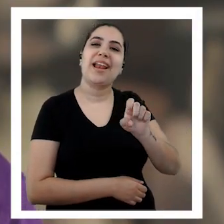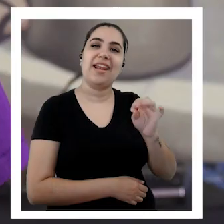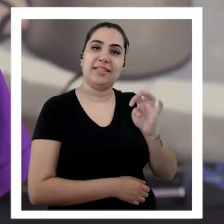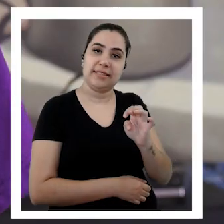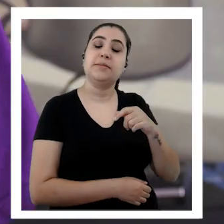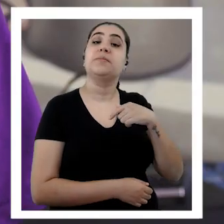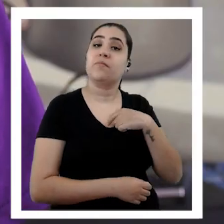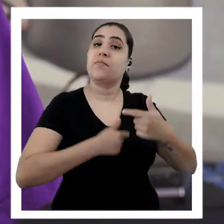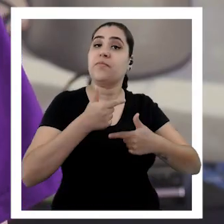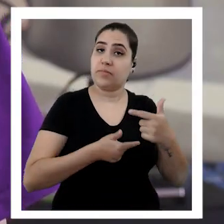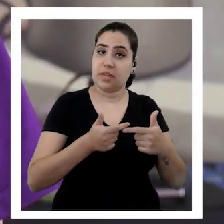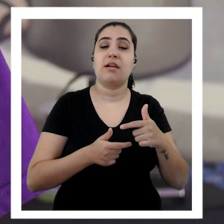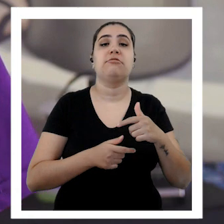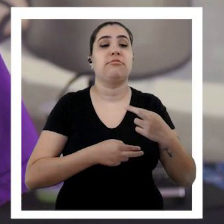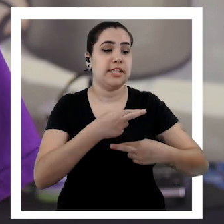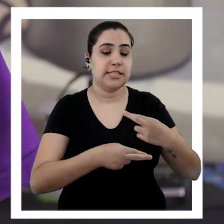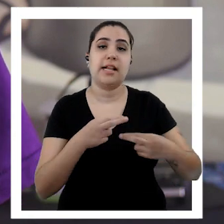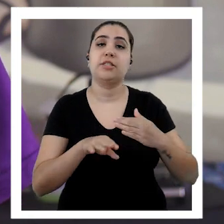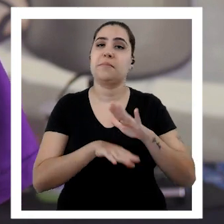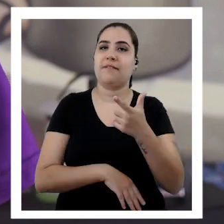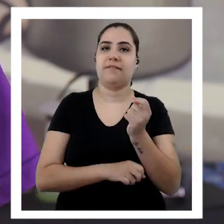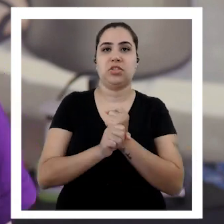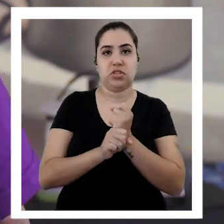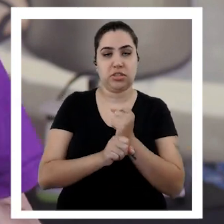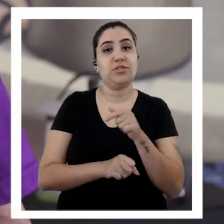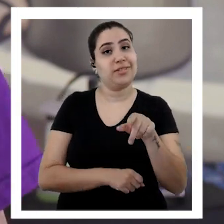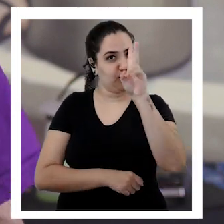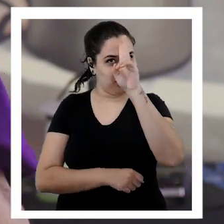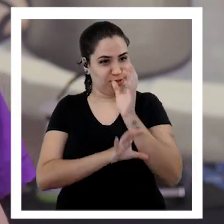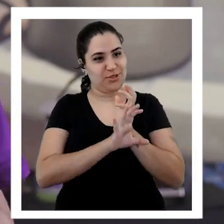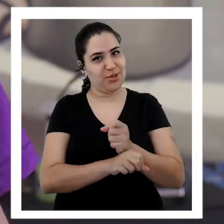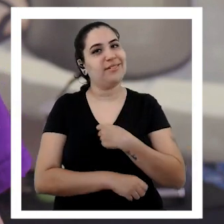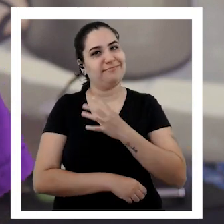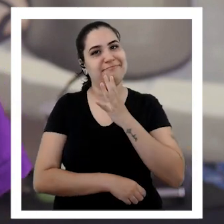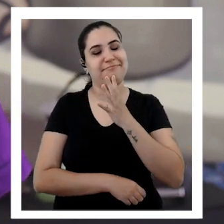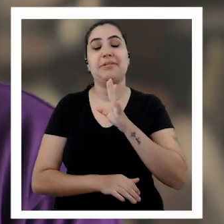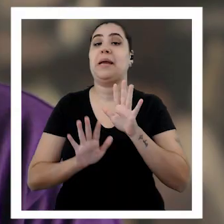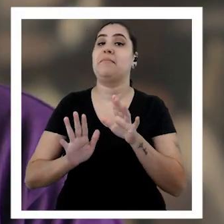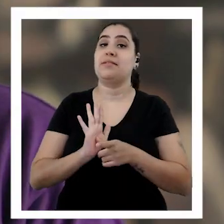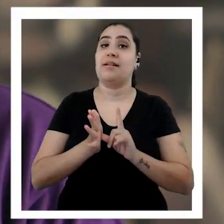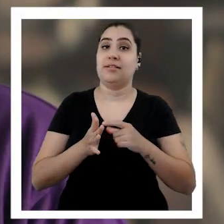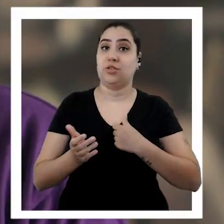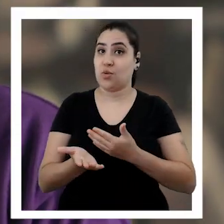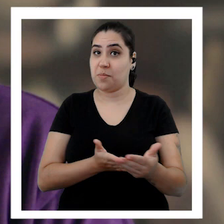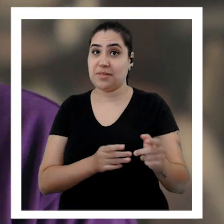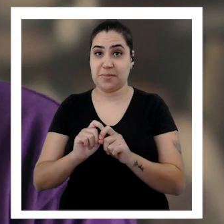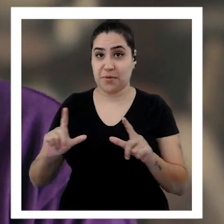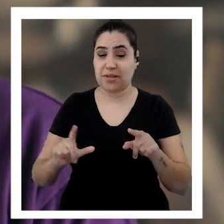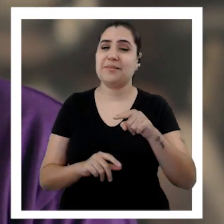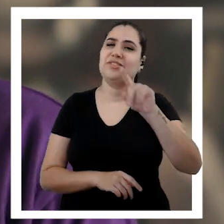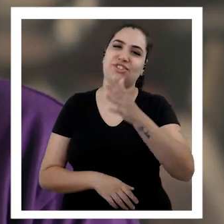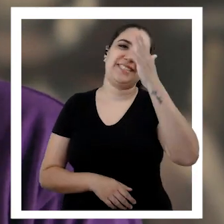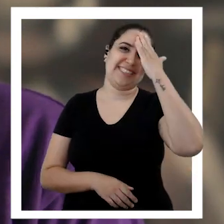Leste. Trabalho com reciclagem há mais de 20 anos e dessa história eu entendo, viu? Mas antes de nós